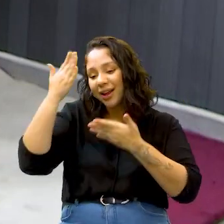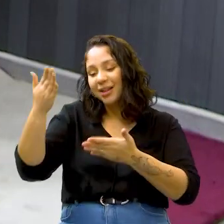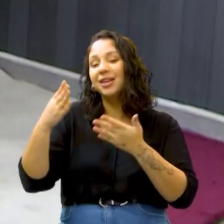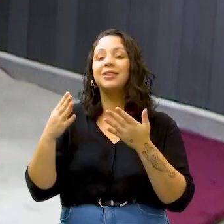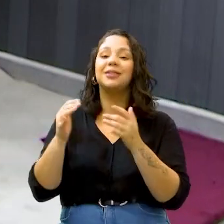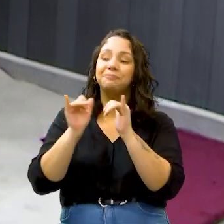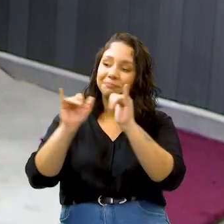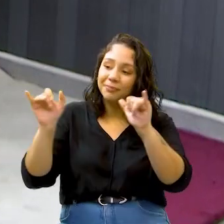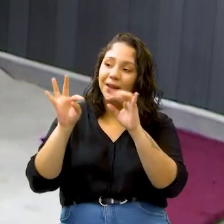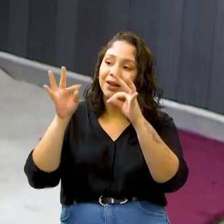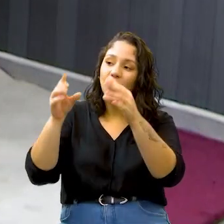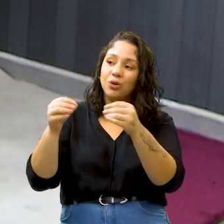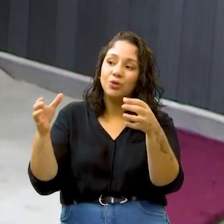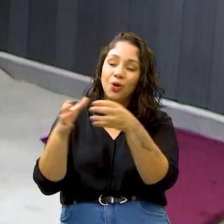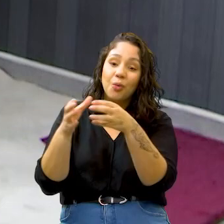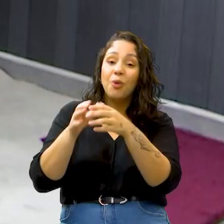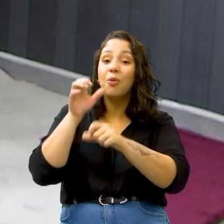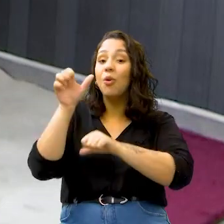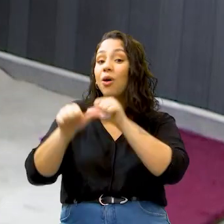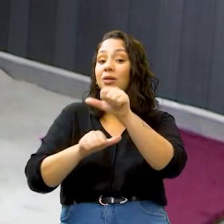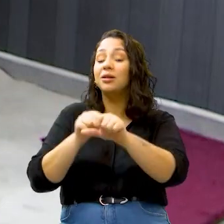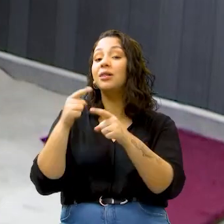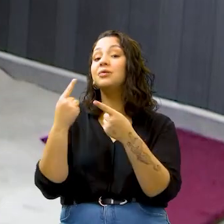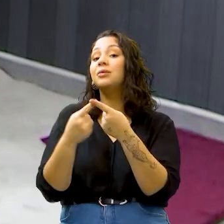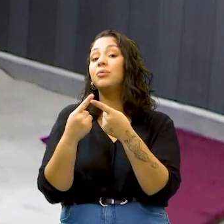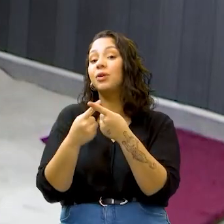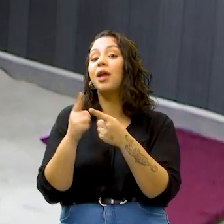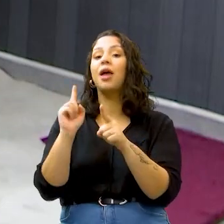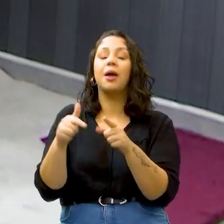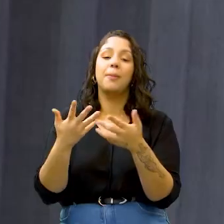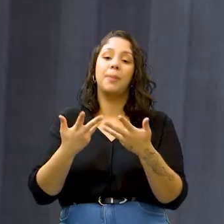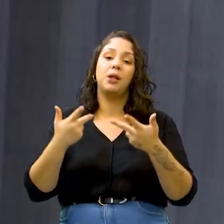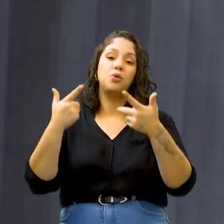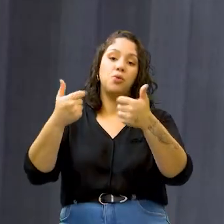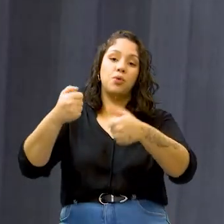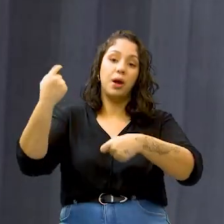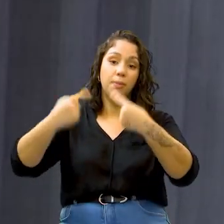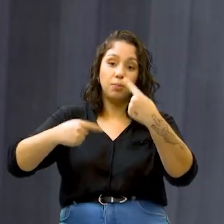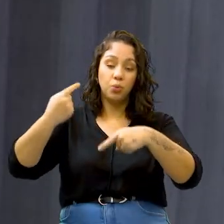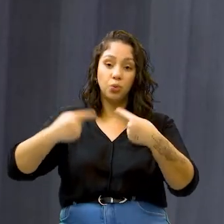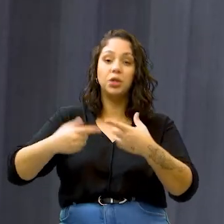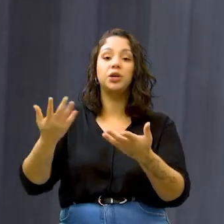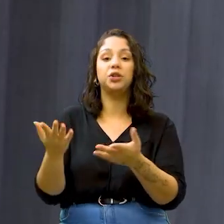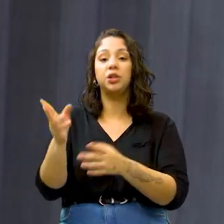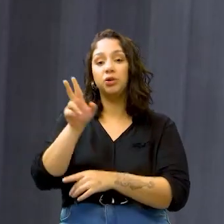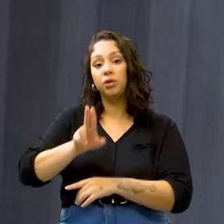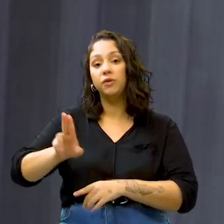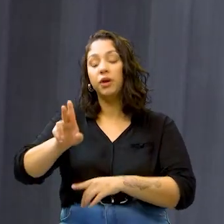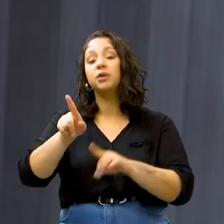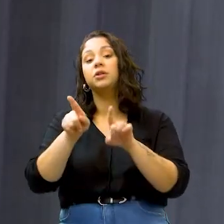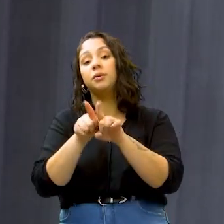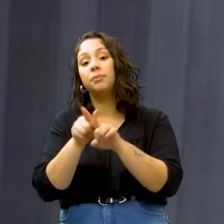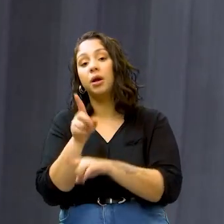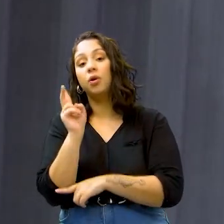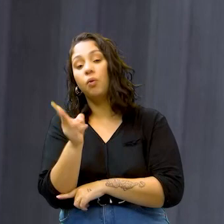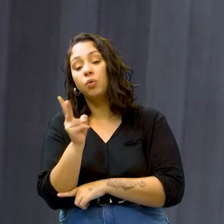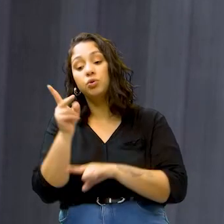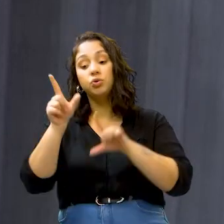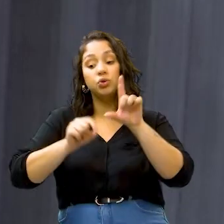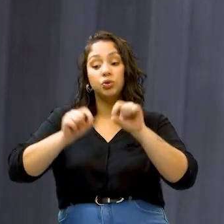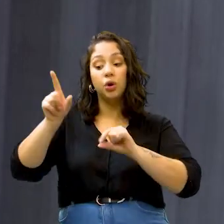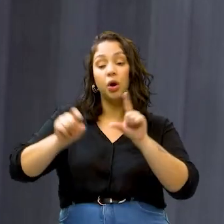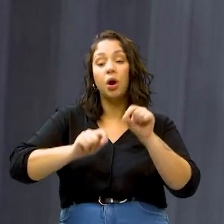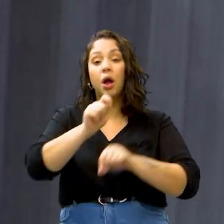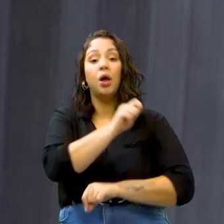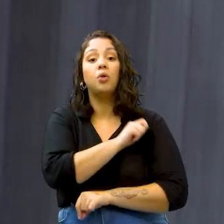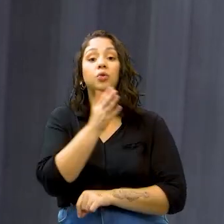agradecer e dizer a comunidade que nos acompanha que essas mudanças têm a ver com aperfeiçoamento das políticas da Universidade fazer com